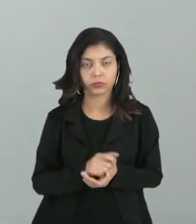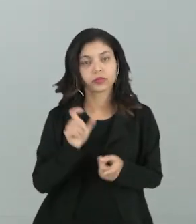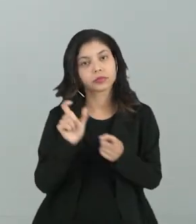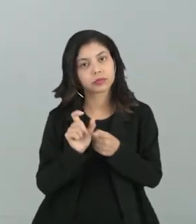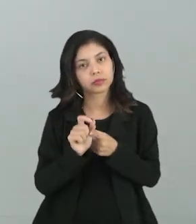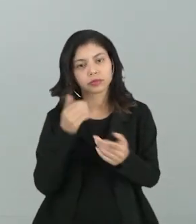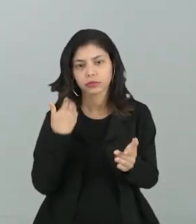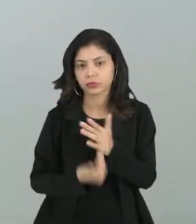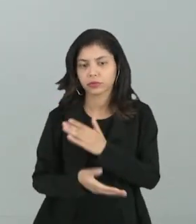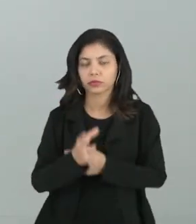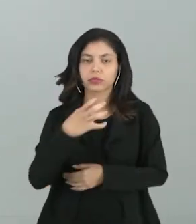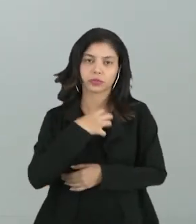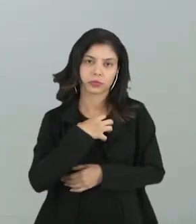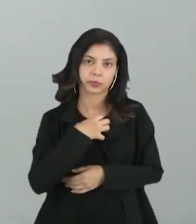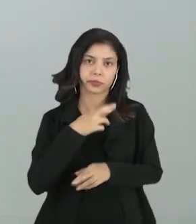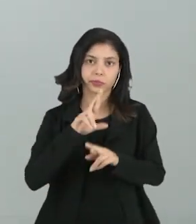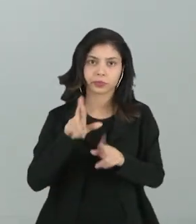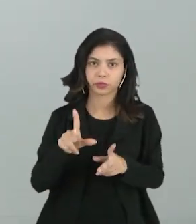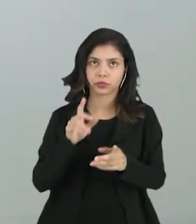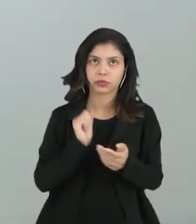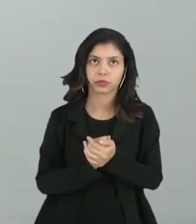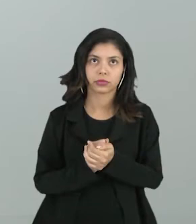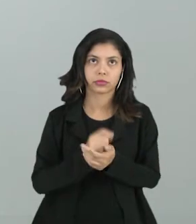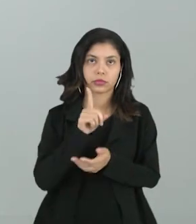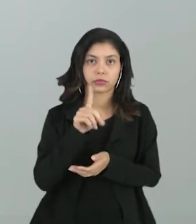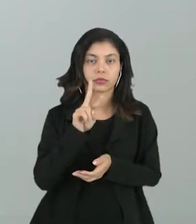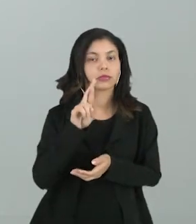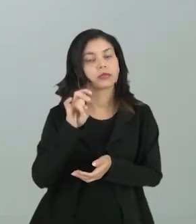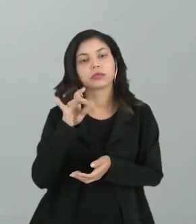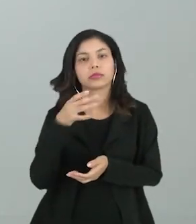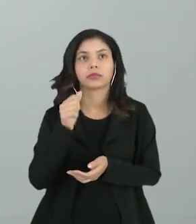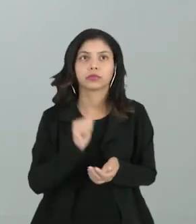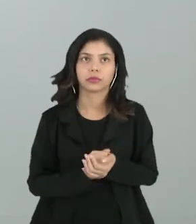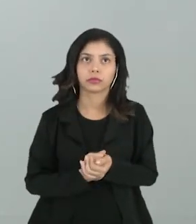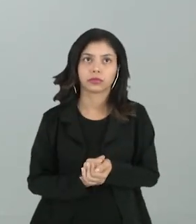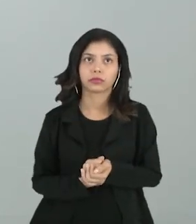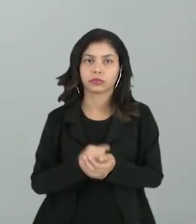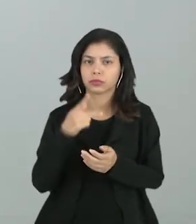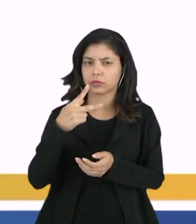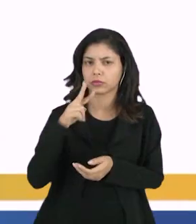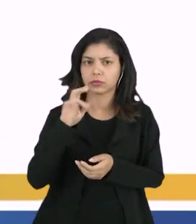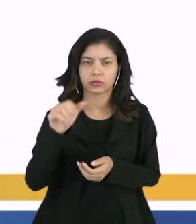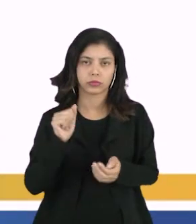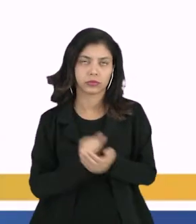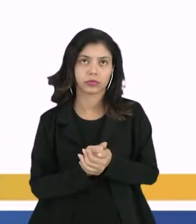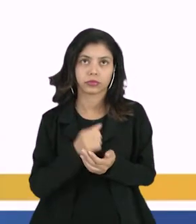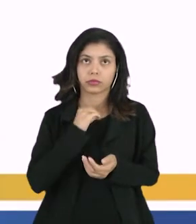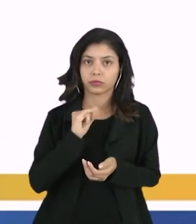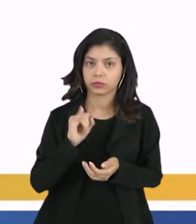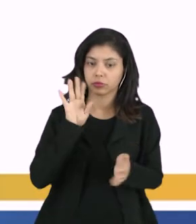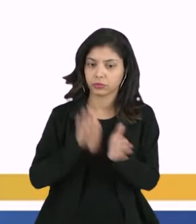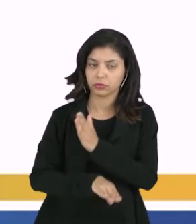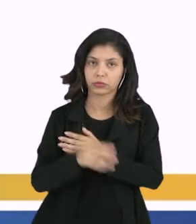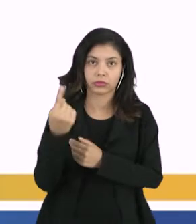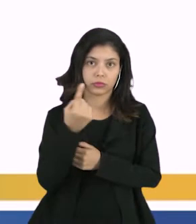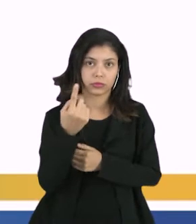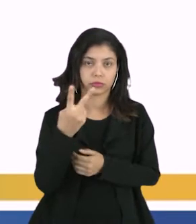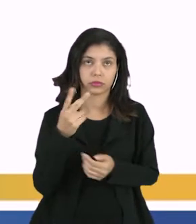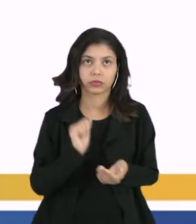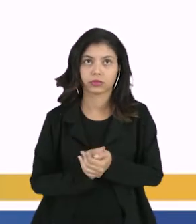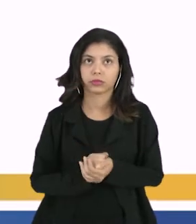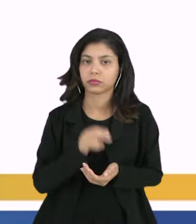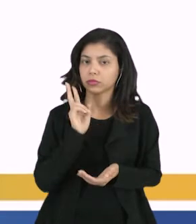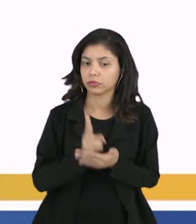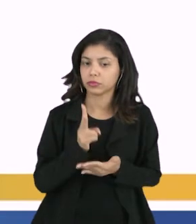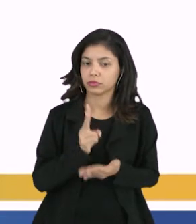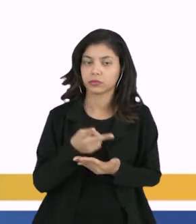perde o sentido. Diferente de uma derivação afixal, que eu coloco prefixo e sufixo, se eu tirar um dos dois, continua com